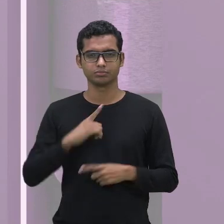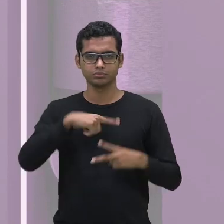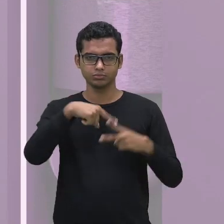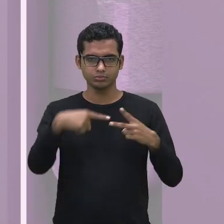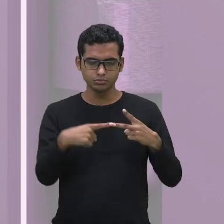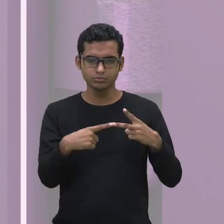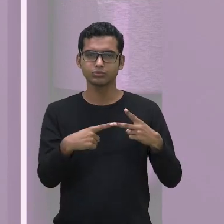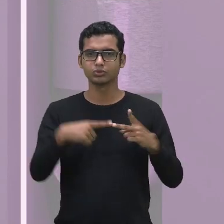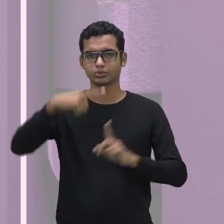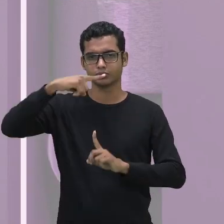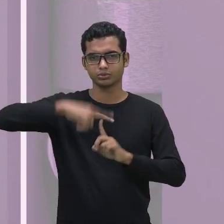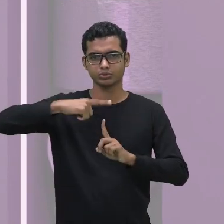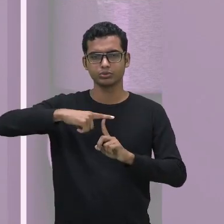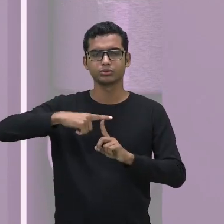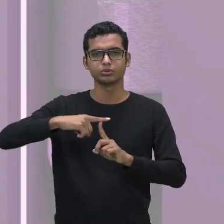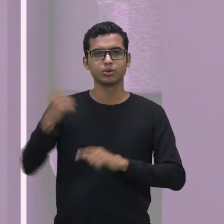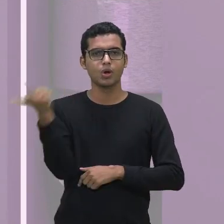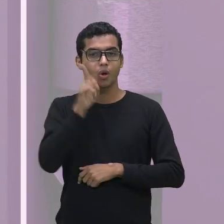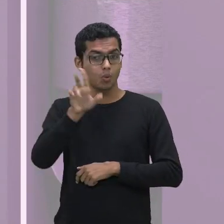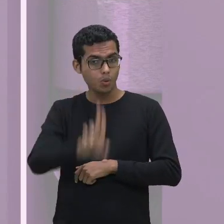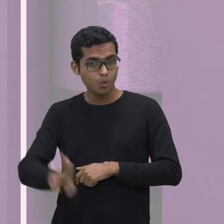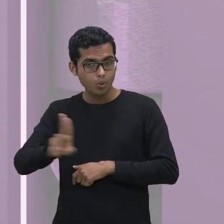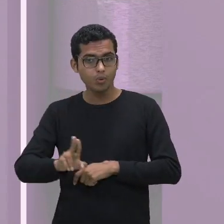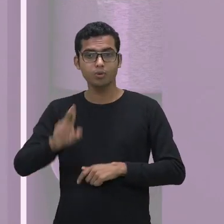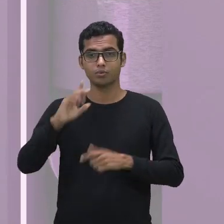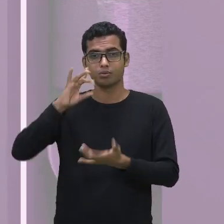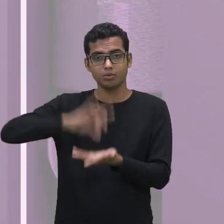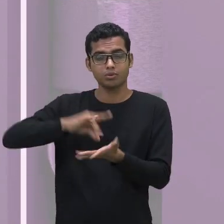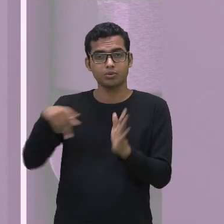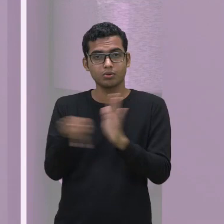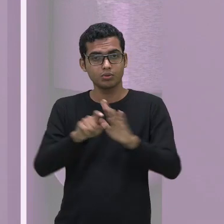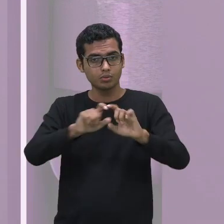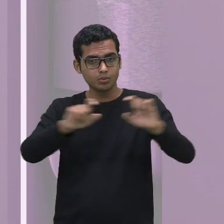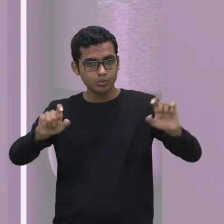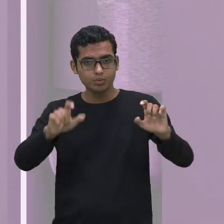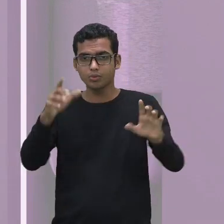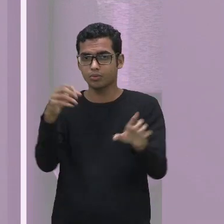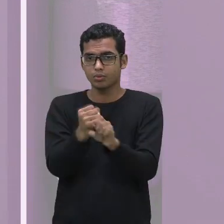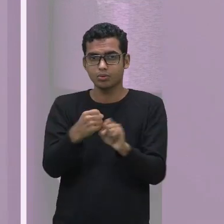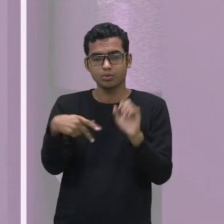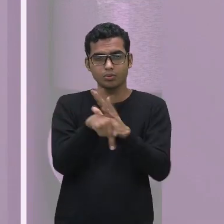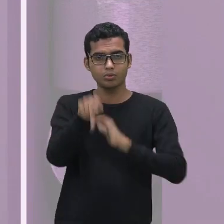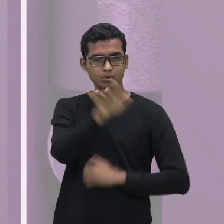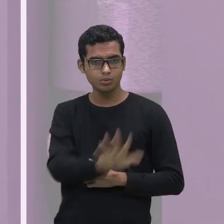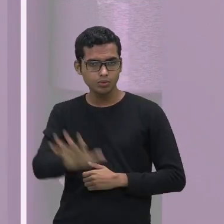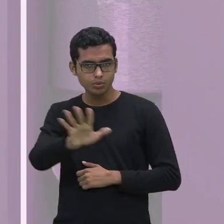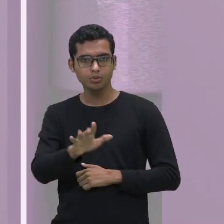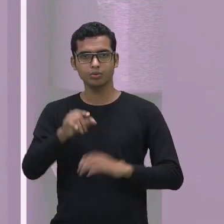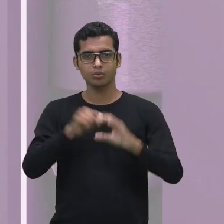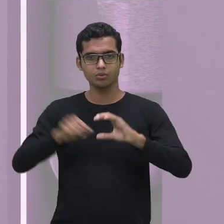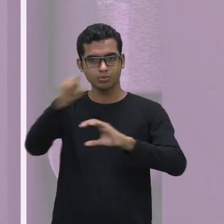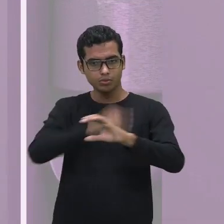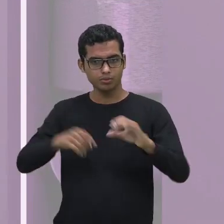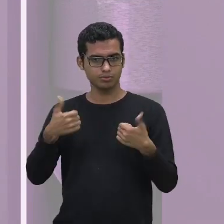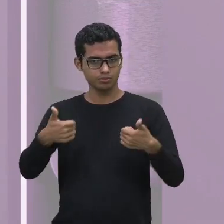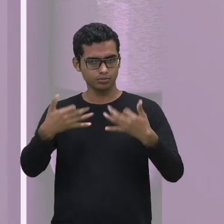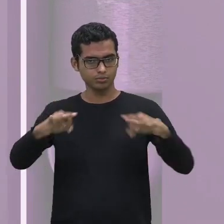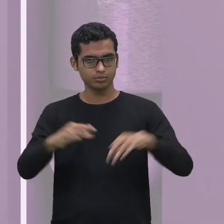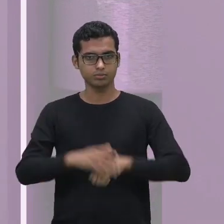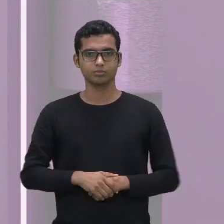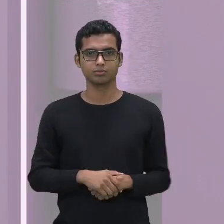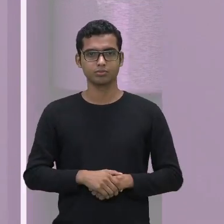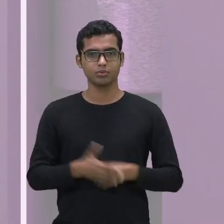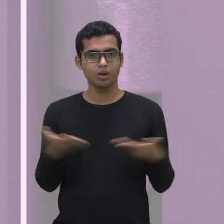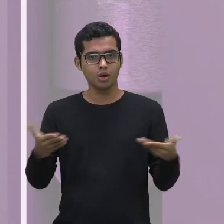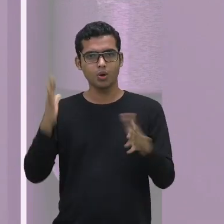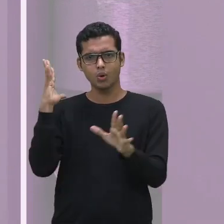duas situações para utilizar a nossa expressão que calcula a área da coroa circular, beleza? Vamos fazer